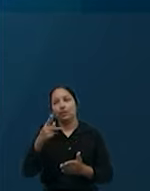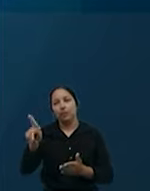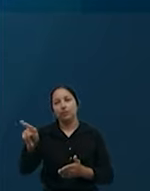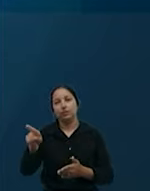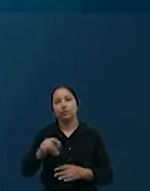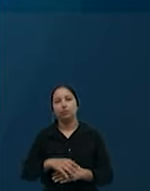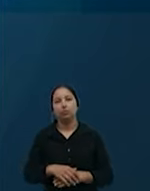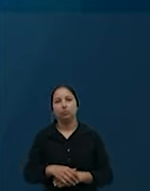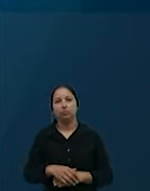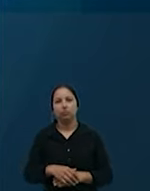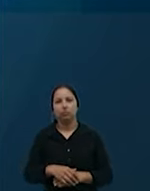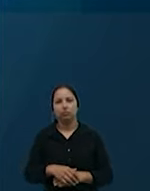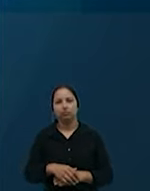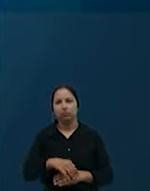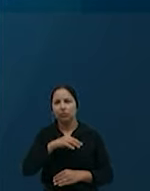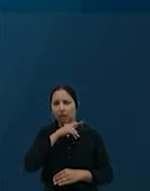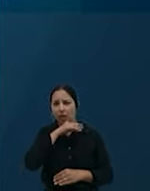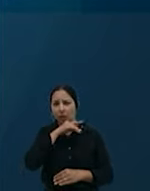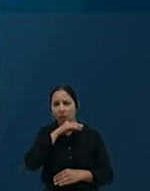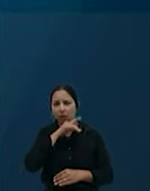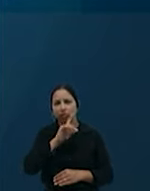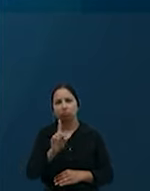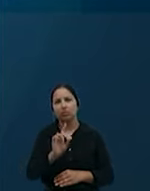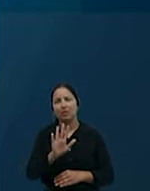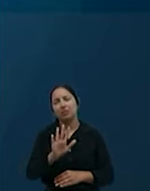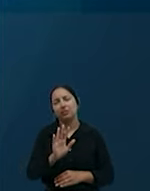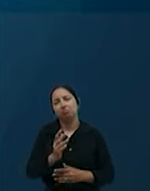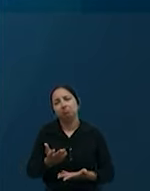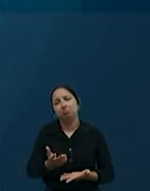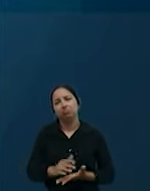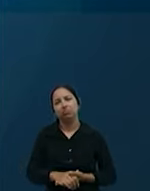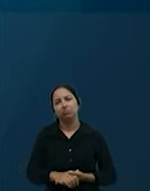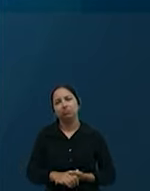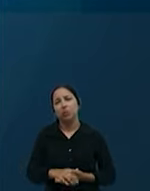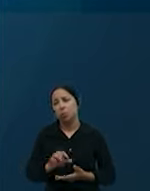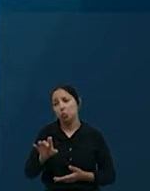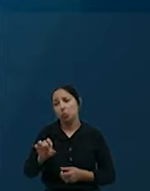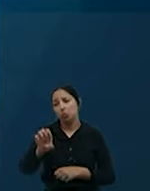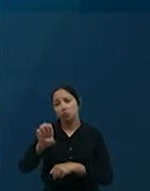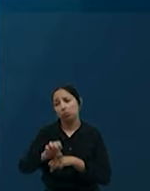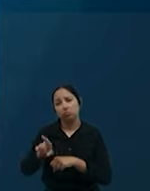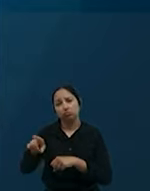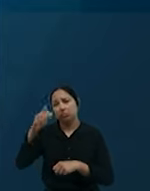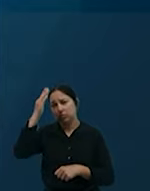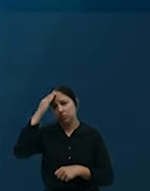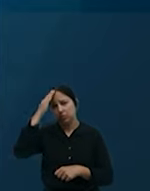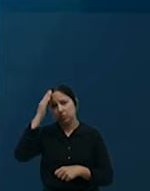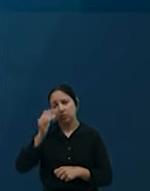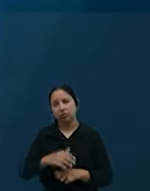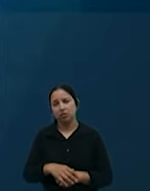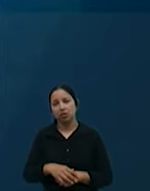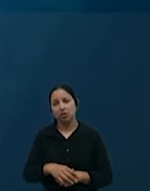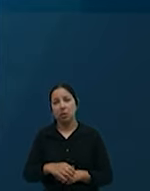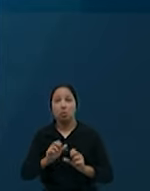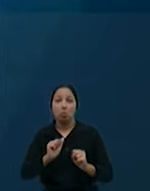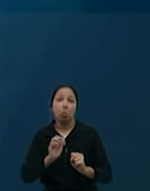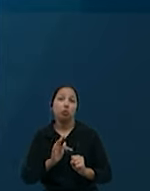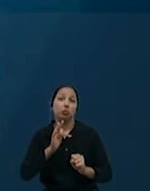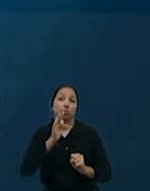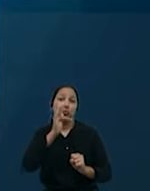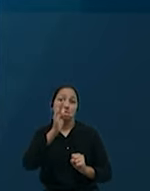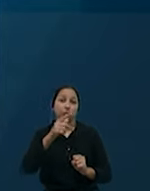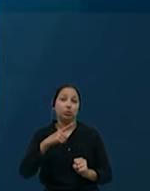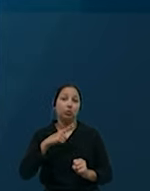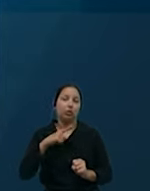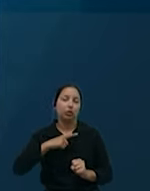Não que seja ruim, mas vai servir só para o Estado do Paraná, e quem sabe tenhamos, numa outra ocasião, né, esse